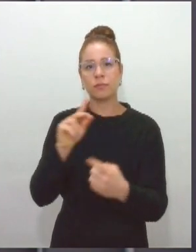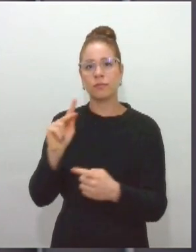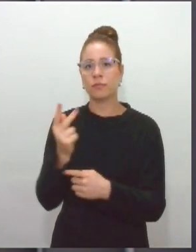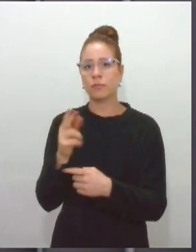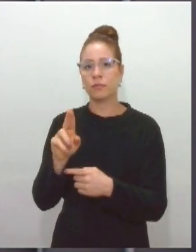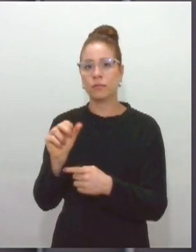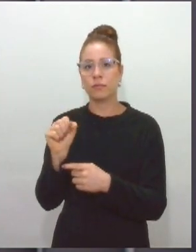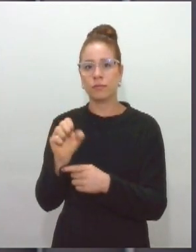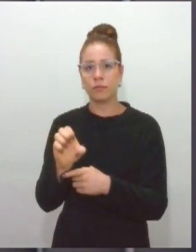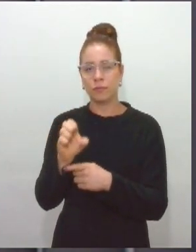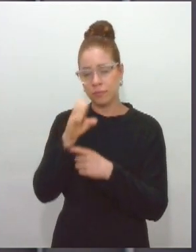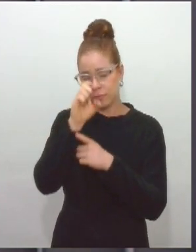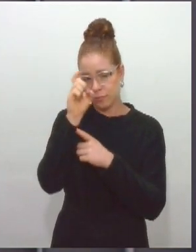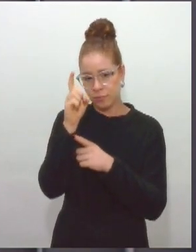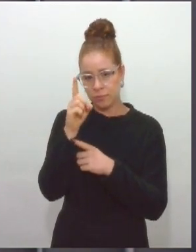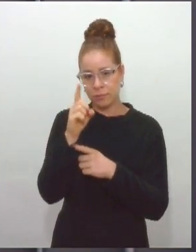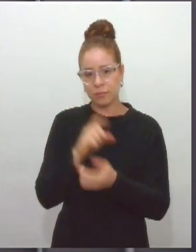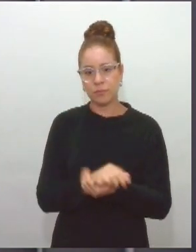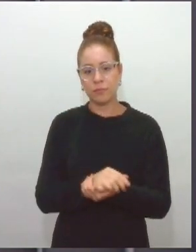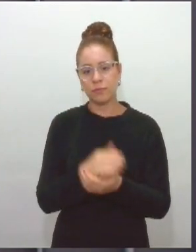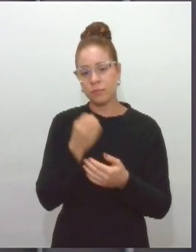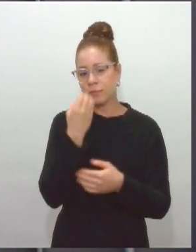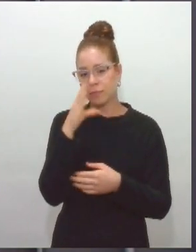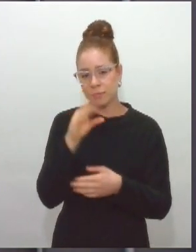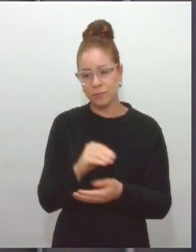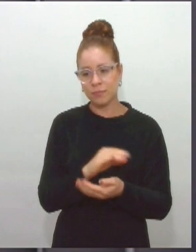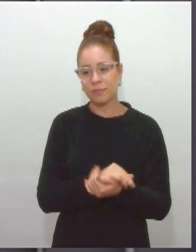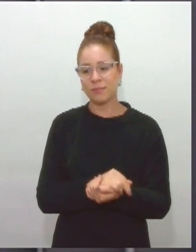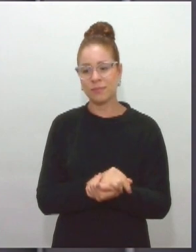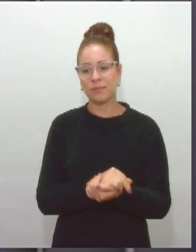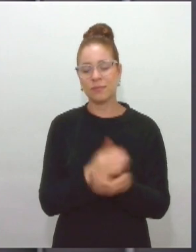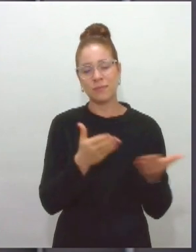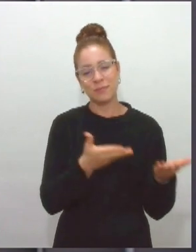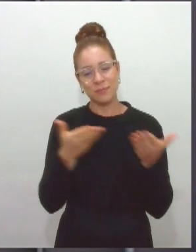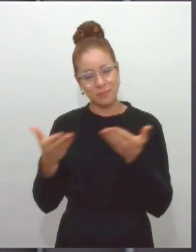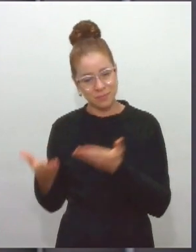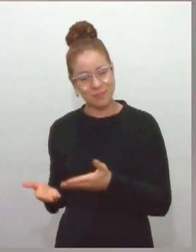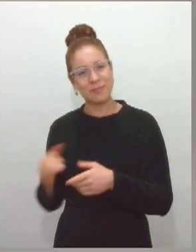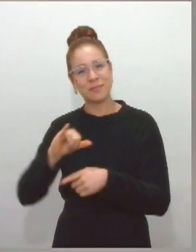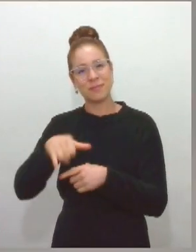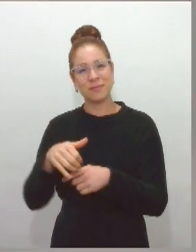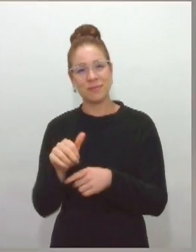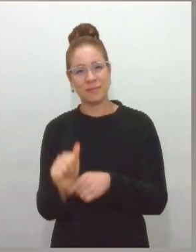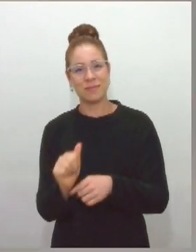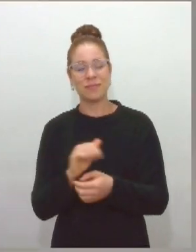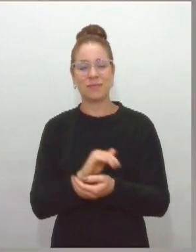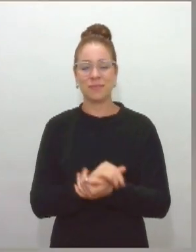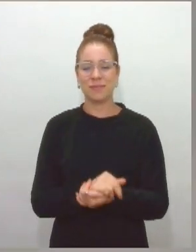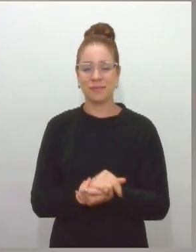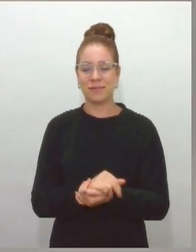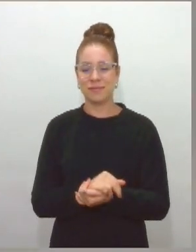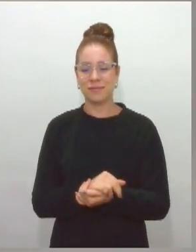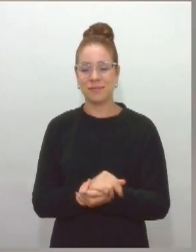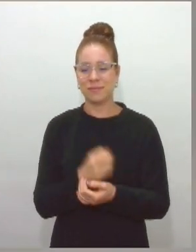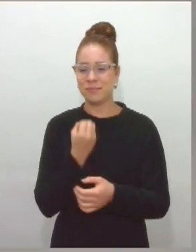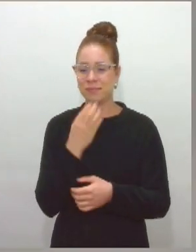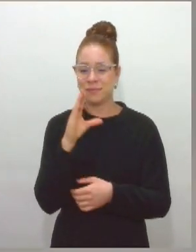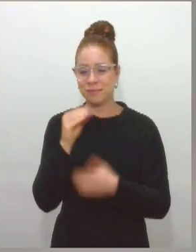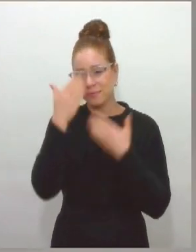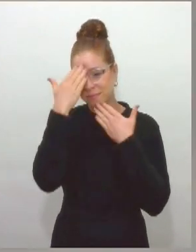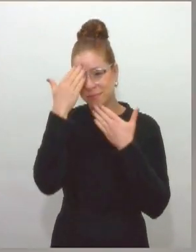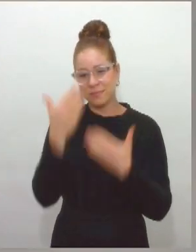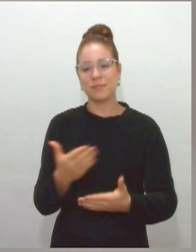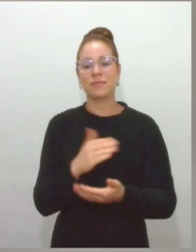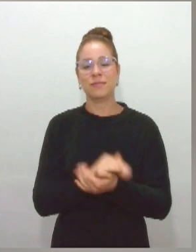doutor Carlos. Seja bem-vindo ao Jornal da Alese. Boa noite, Acival. Muito obrigado aí pela oportunidade